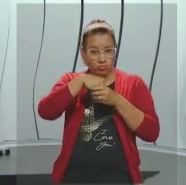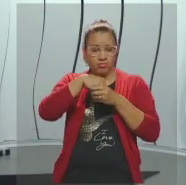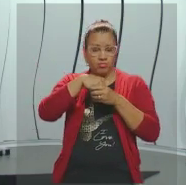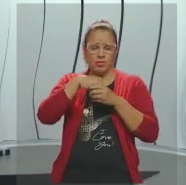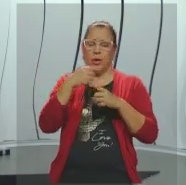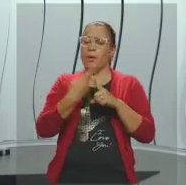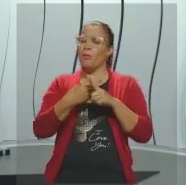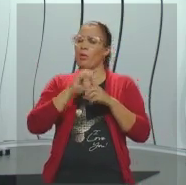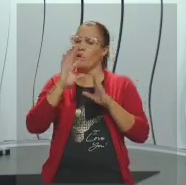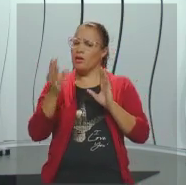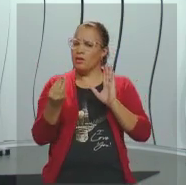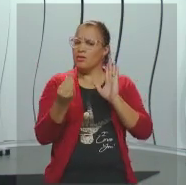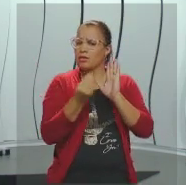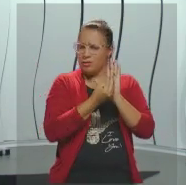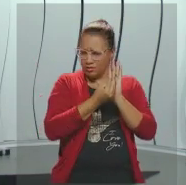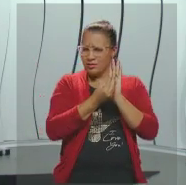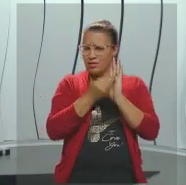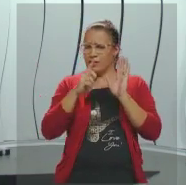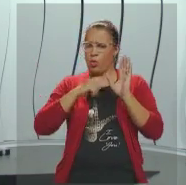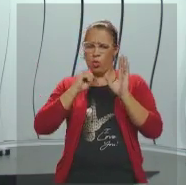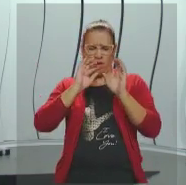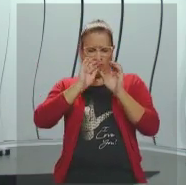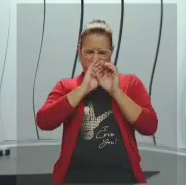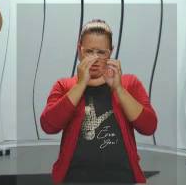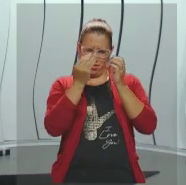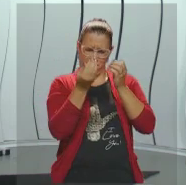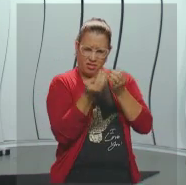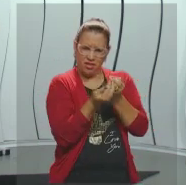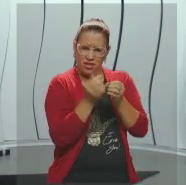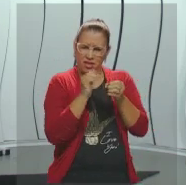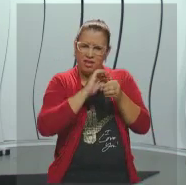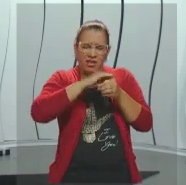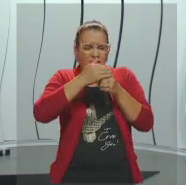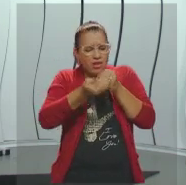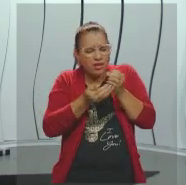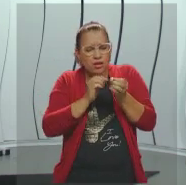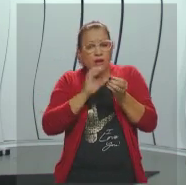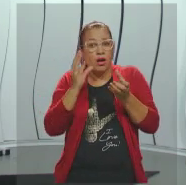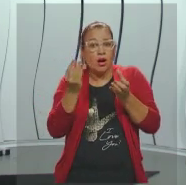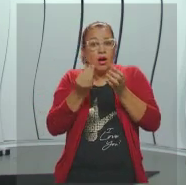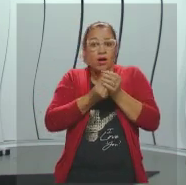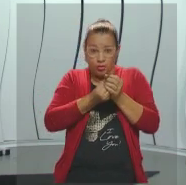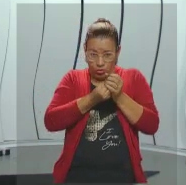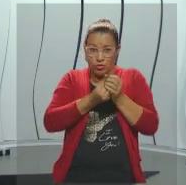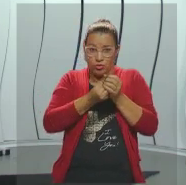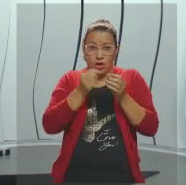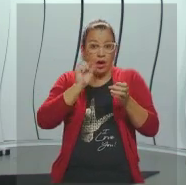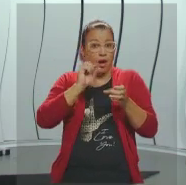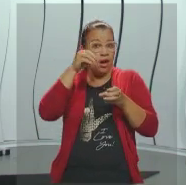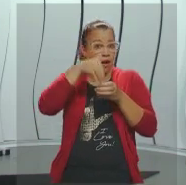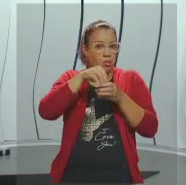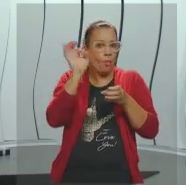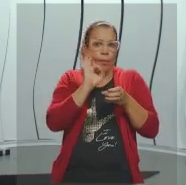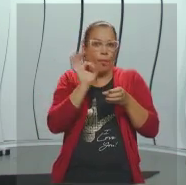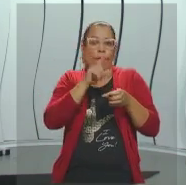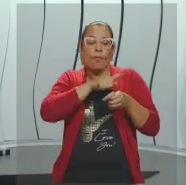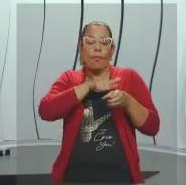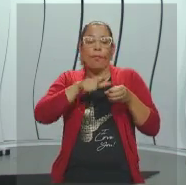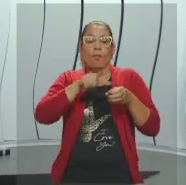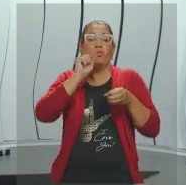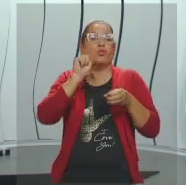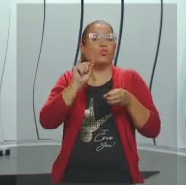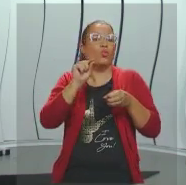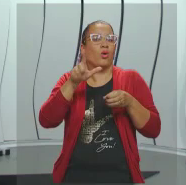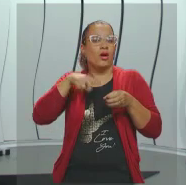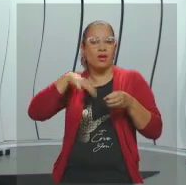uma célula dessa vai ter núcleo ocupando aquele espaço todo? Não, é uma célula anucleada, ou seja, sem núcleo, super